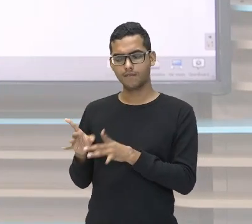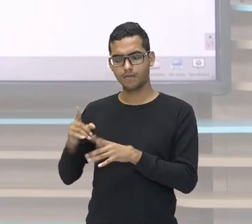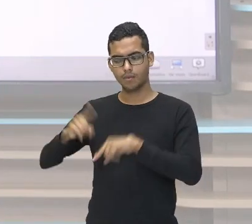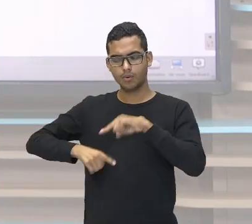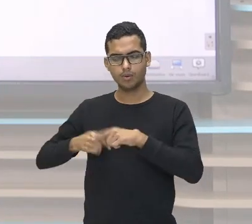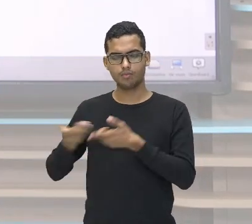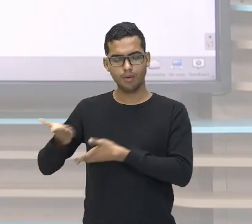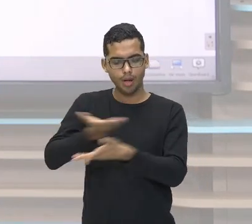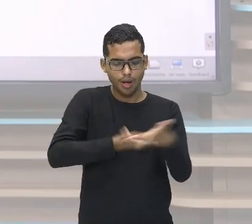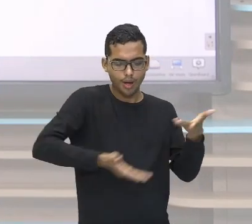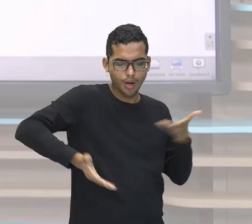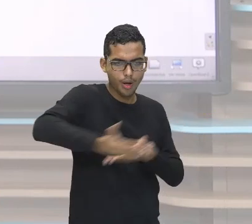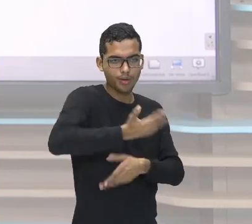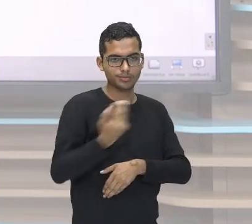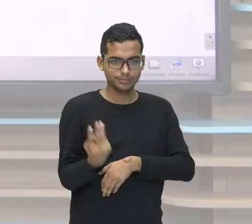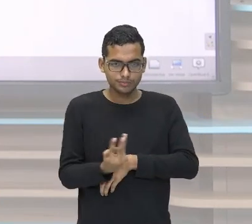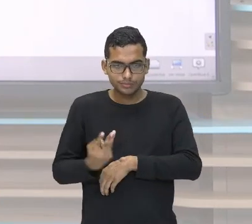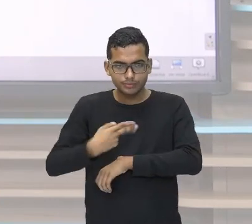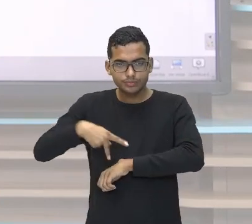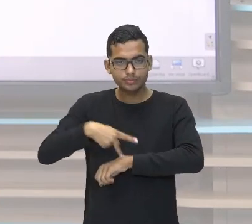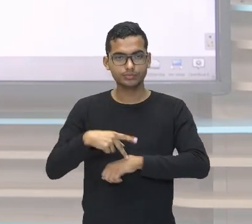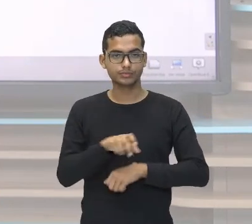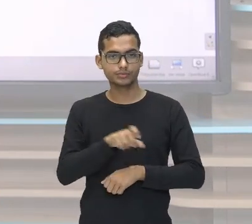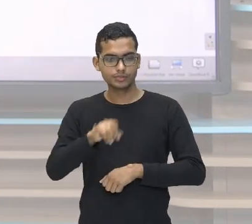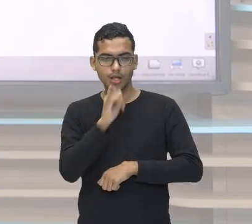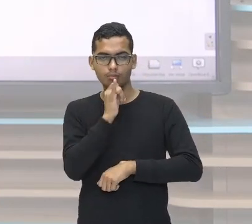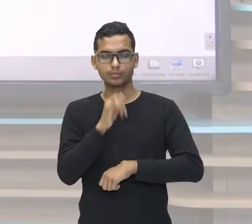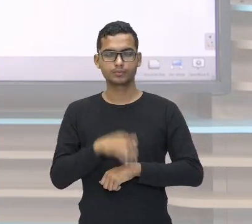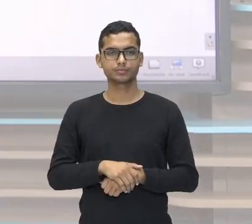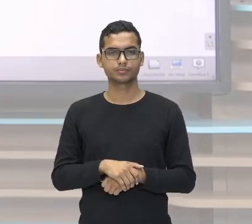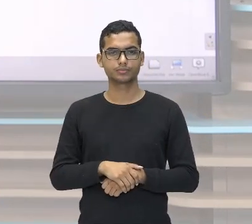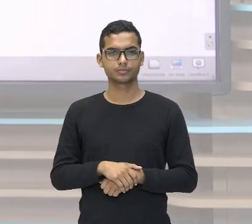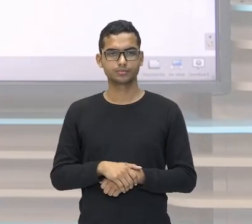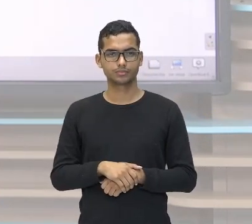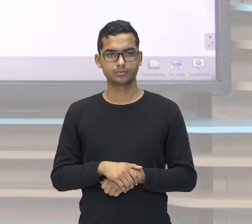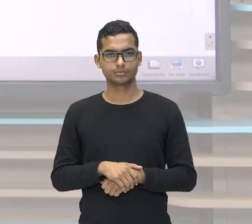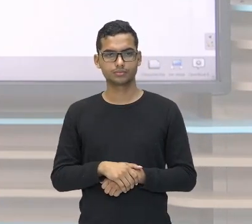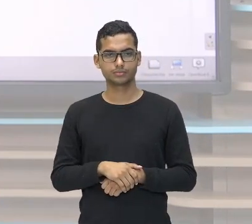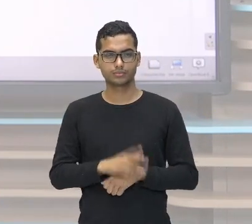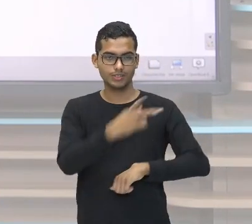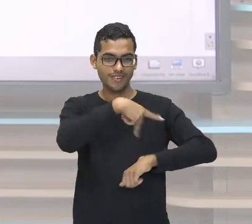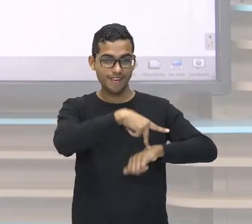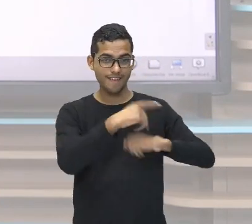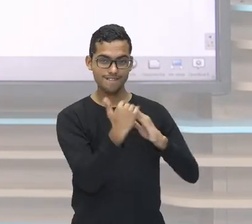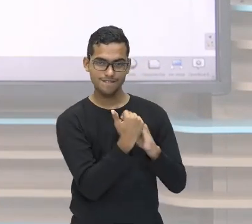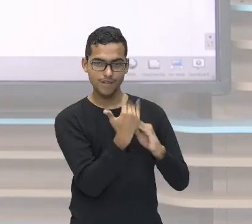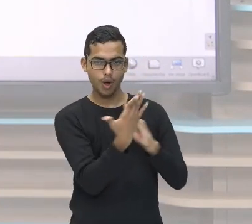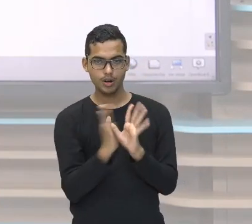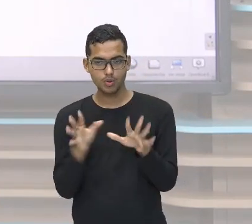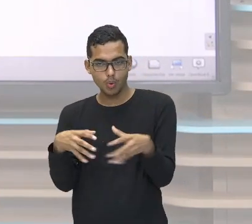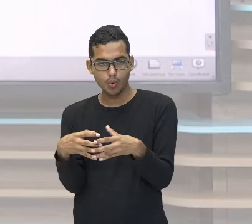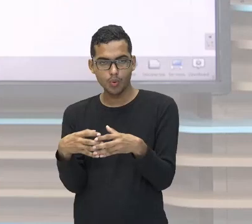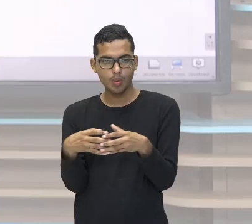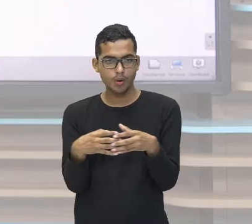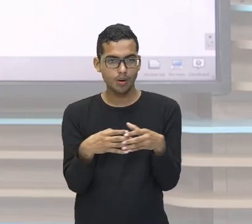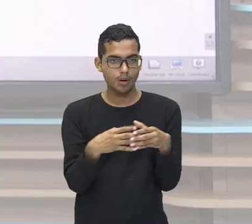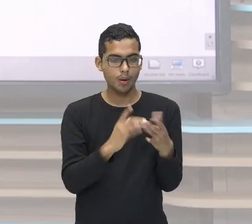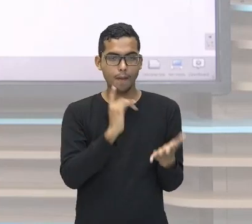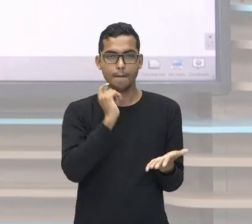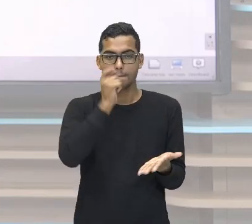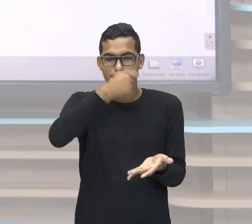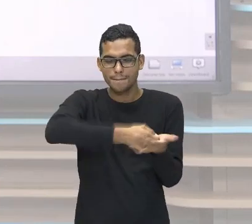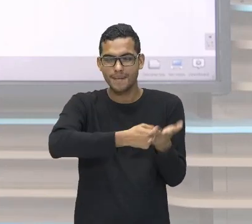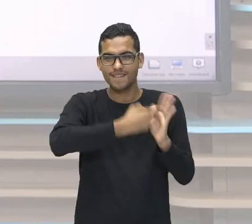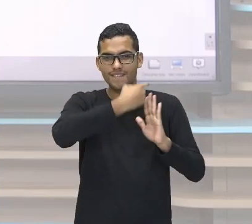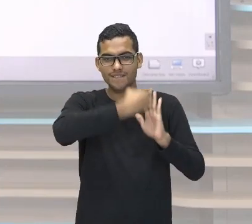entre eles. Se algum desses países for comprar algo de um país que está fora, ele paga uma taxação